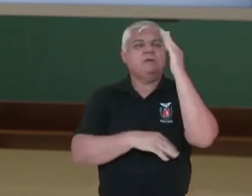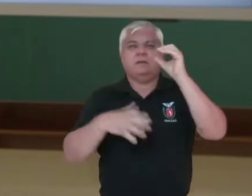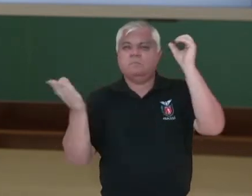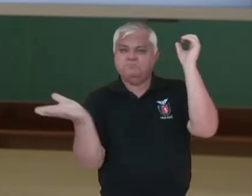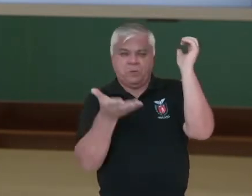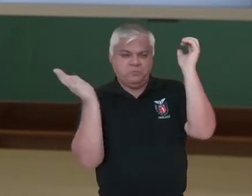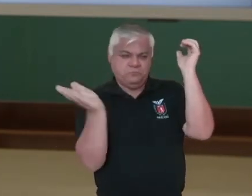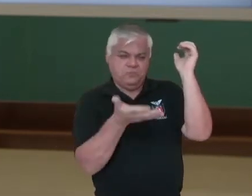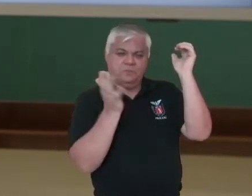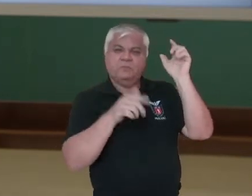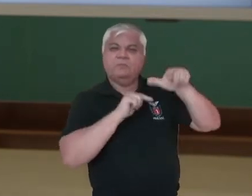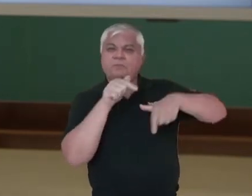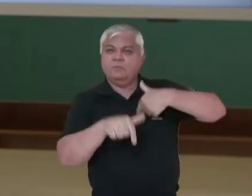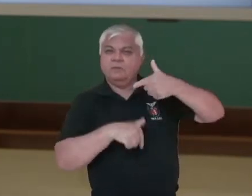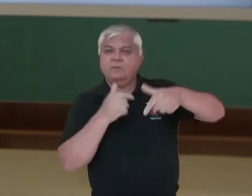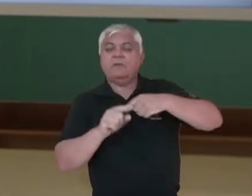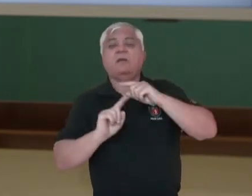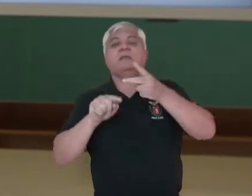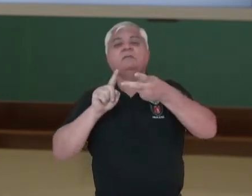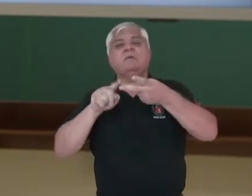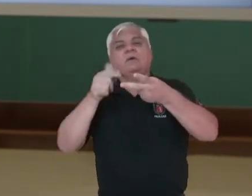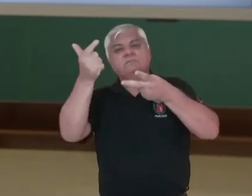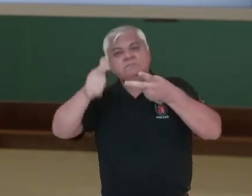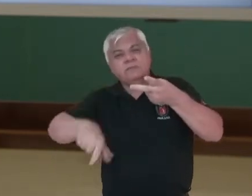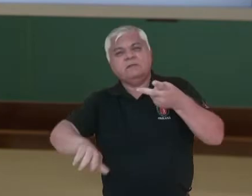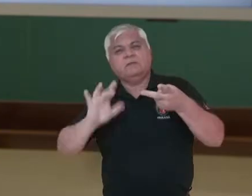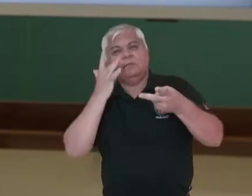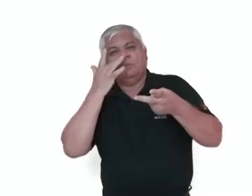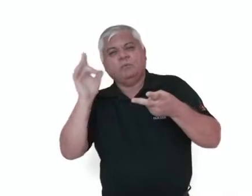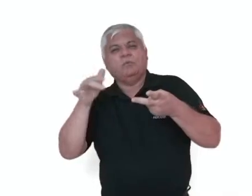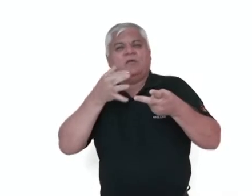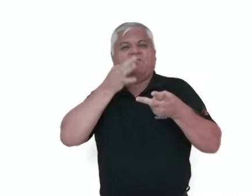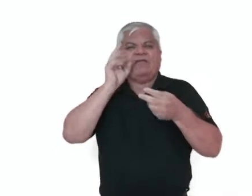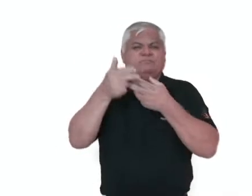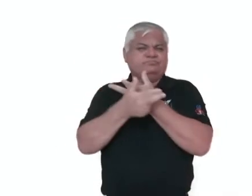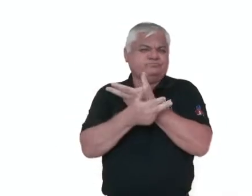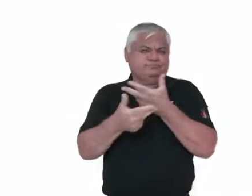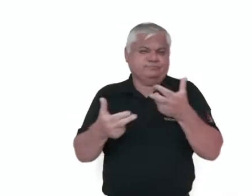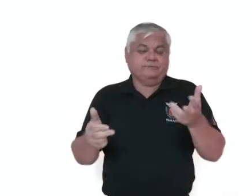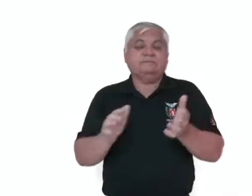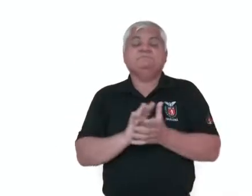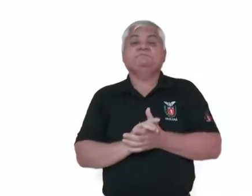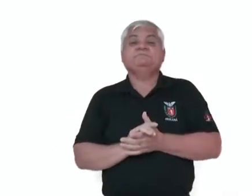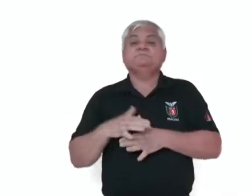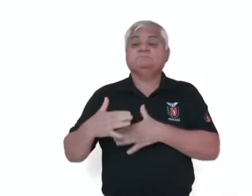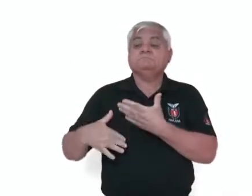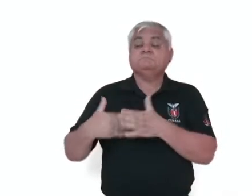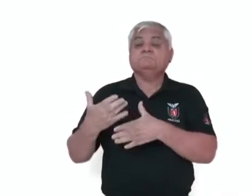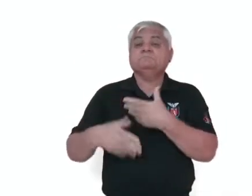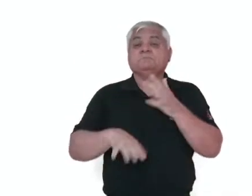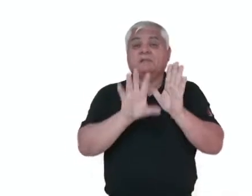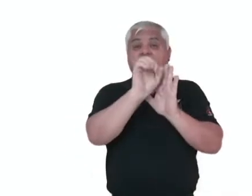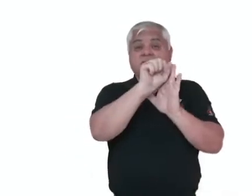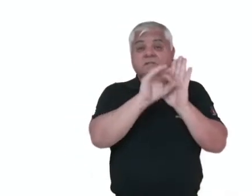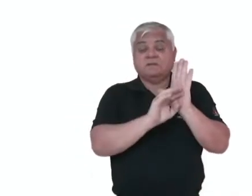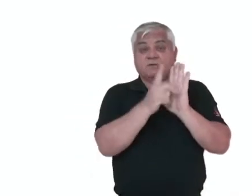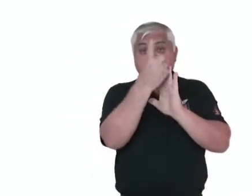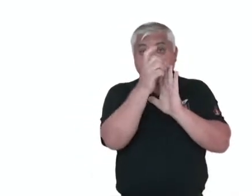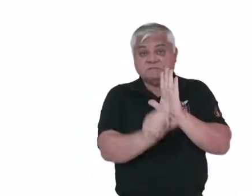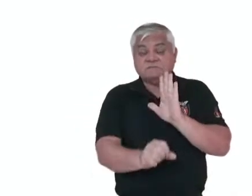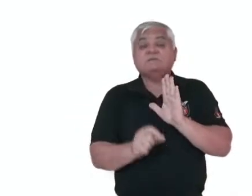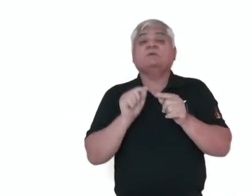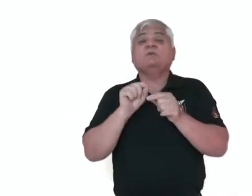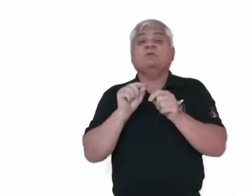outras atividades. No final do século XVI, os colonizadores começaram o cultivo da